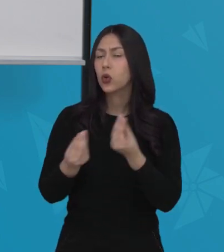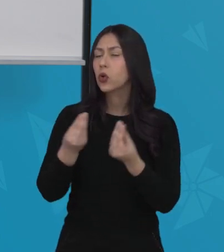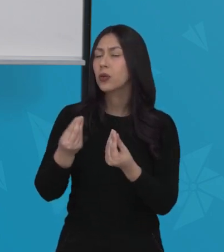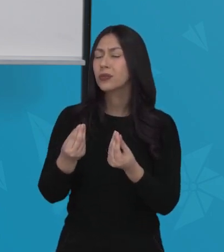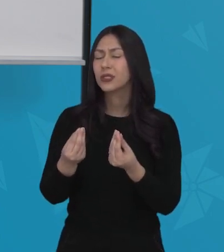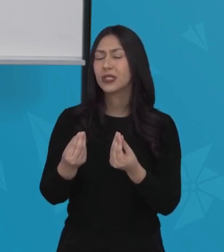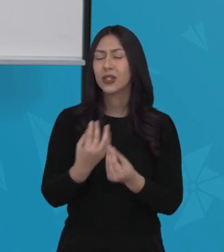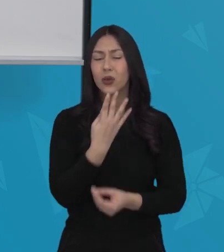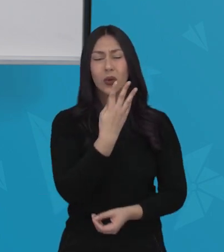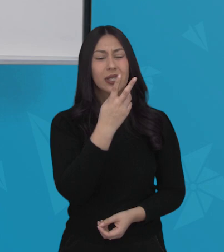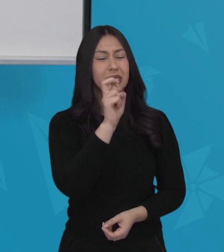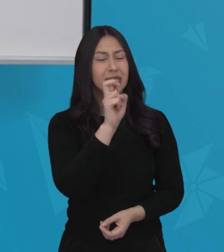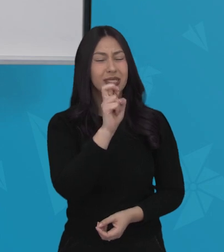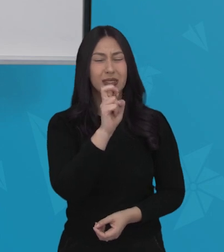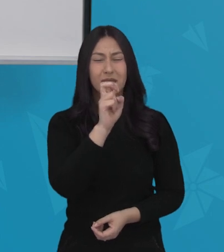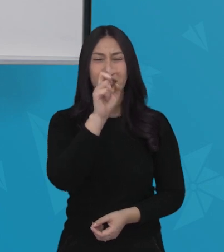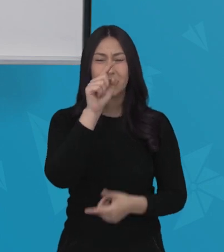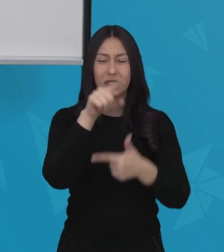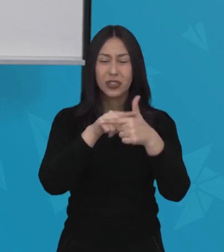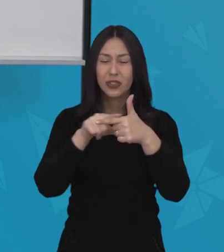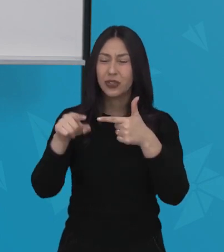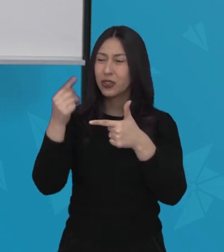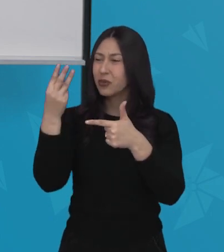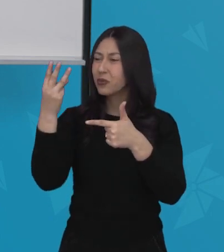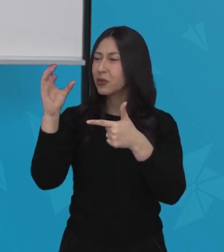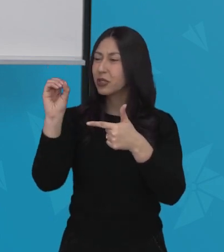chegar em 45, vai 1.